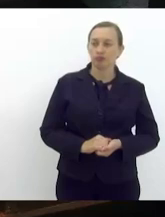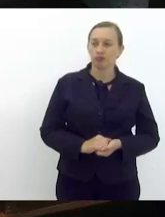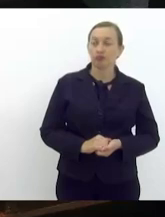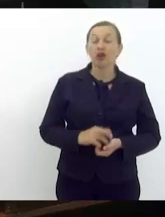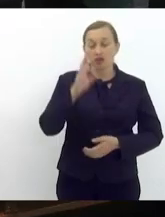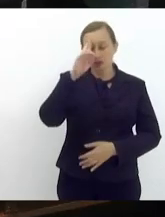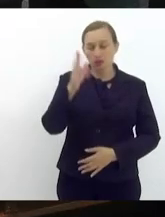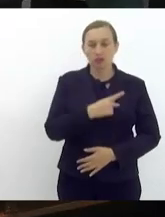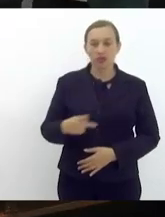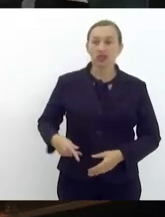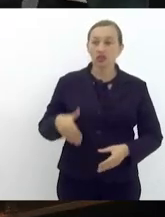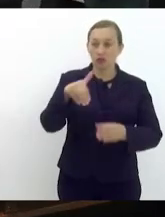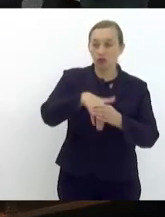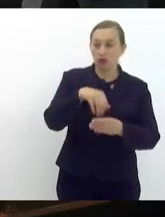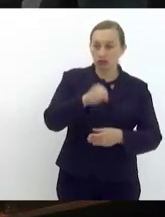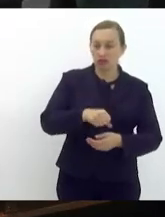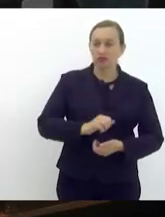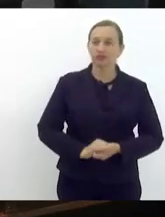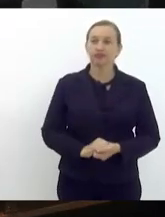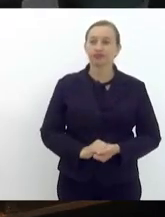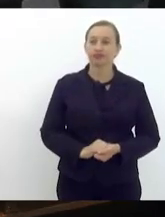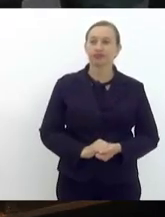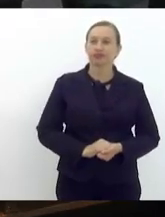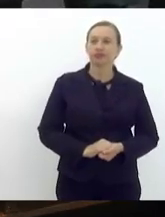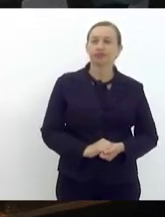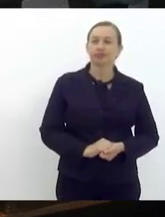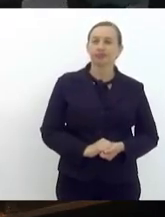Senhora presidente, meu voto é favorável.